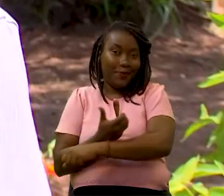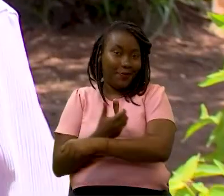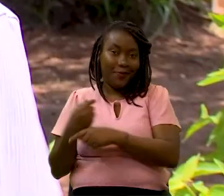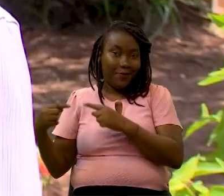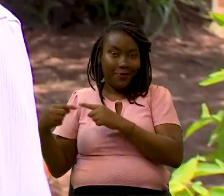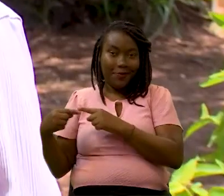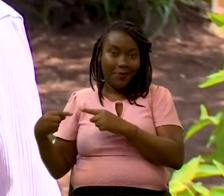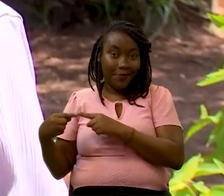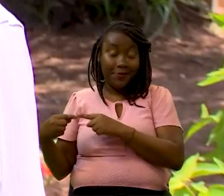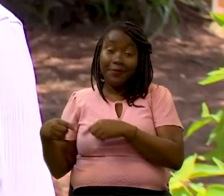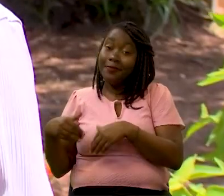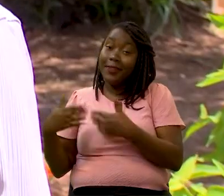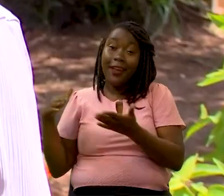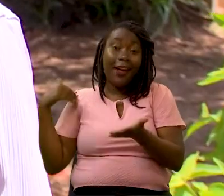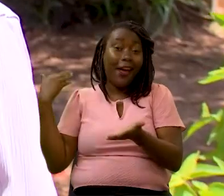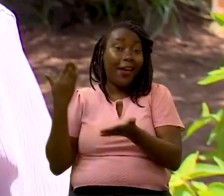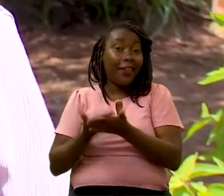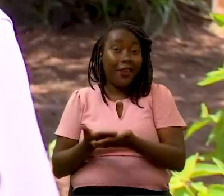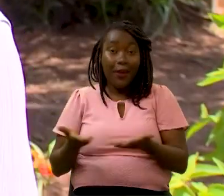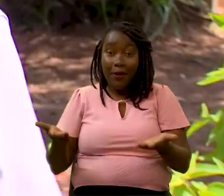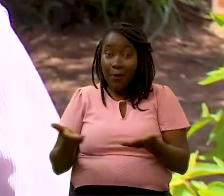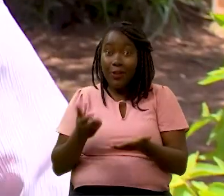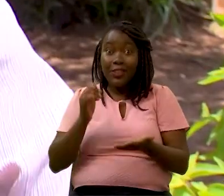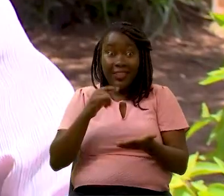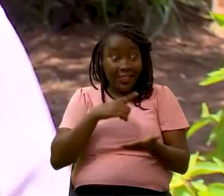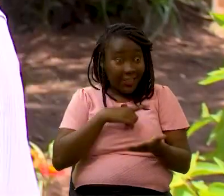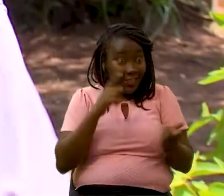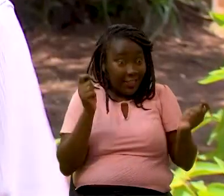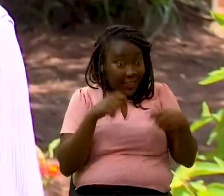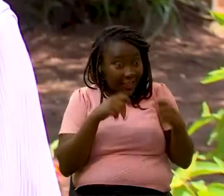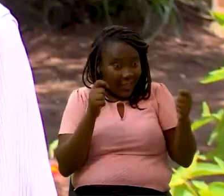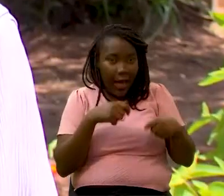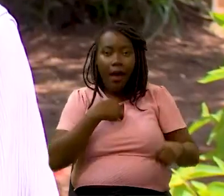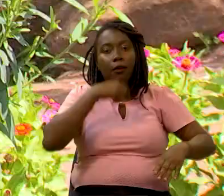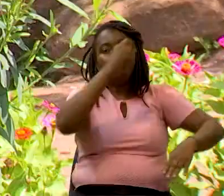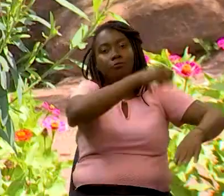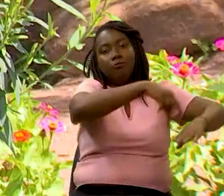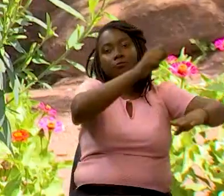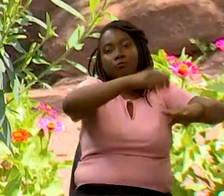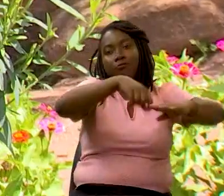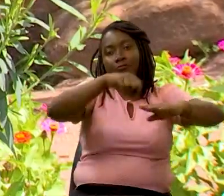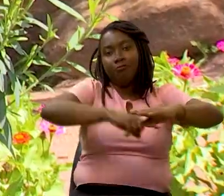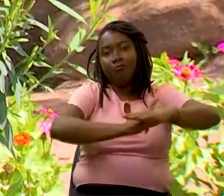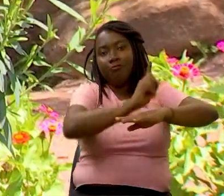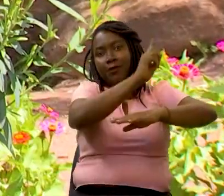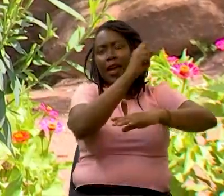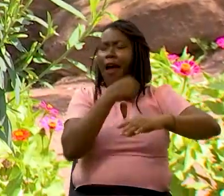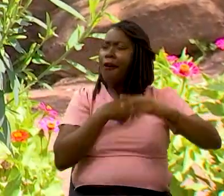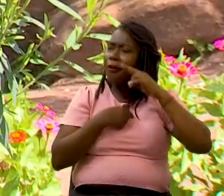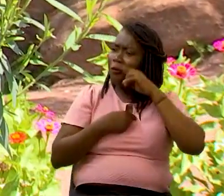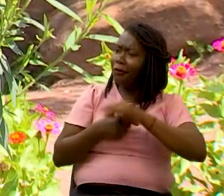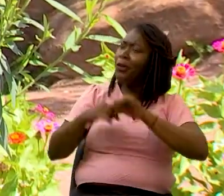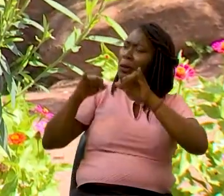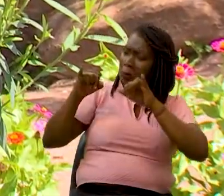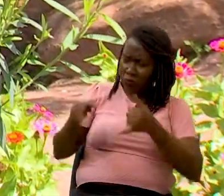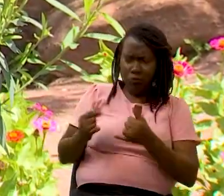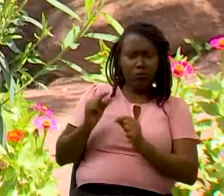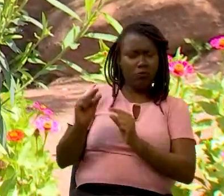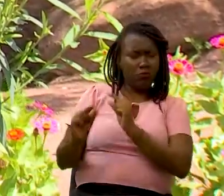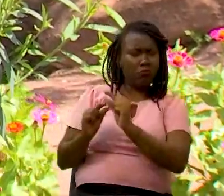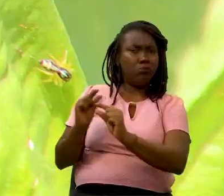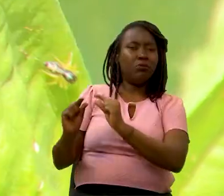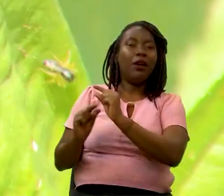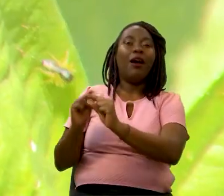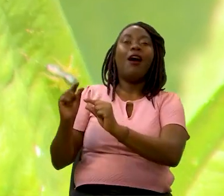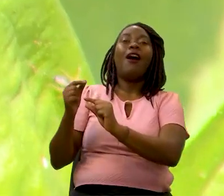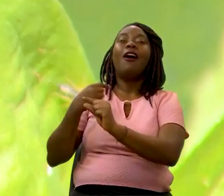meio de mato. No meio de mato. Então até hoje, se eu tiver um espacinho, eu planto. E eu vi aqui, eu digo, não, vou plantando